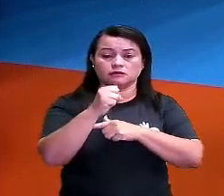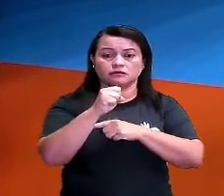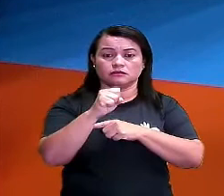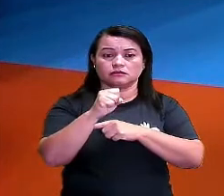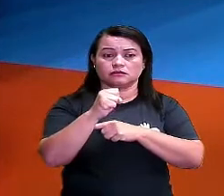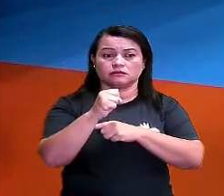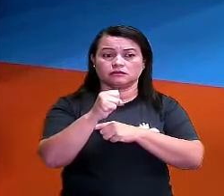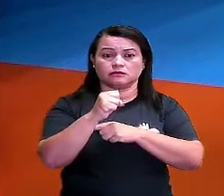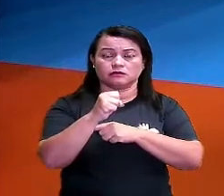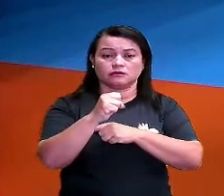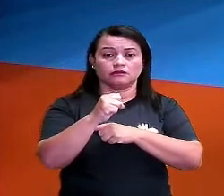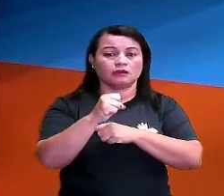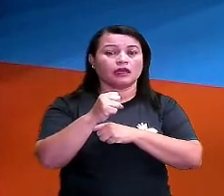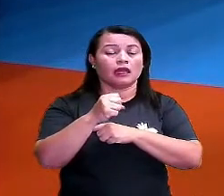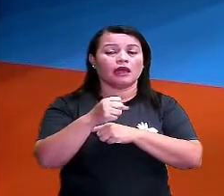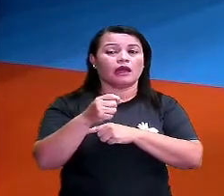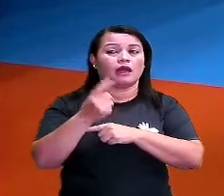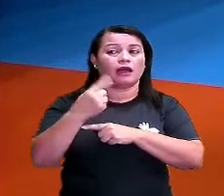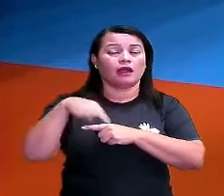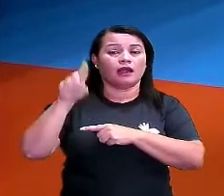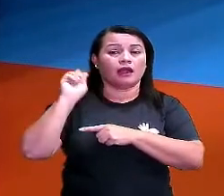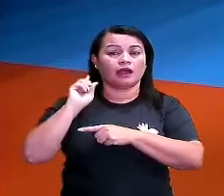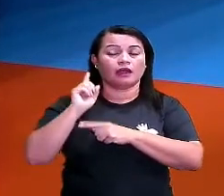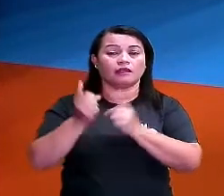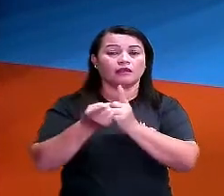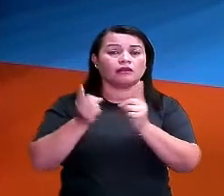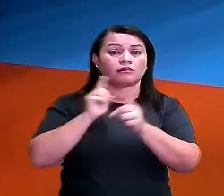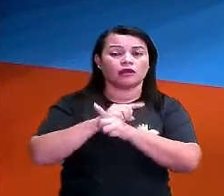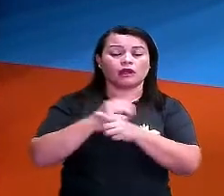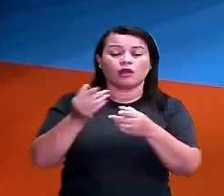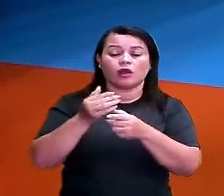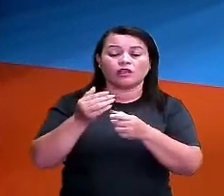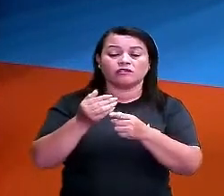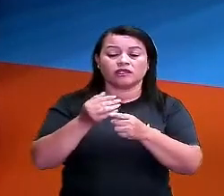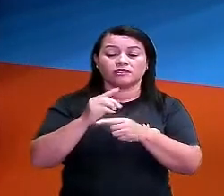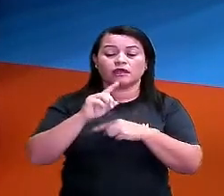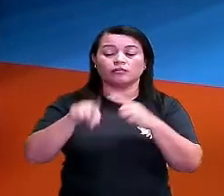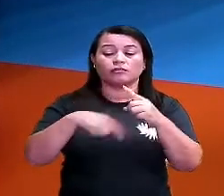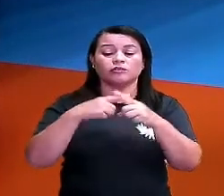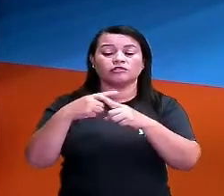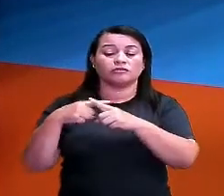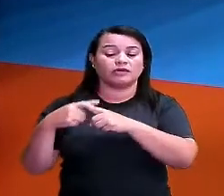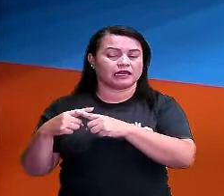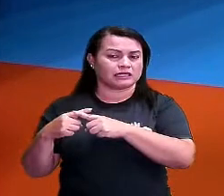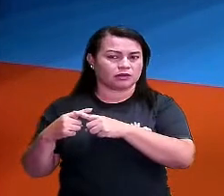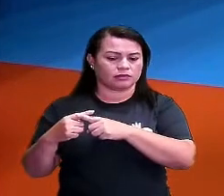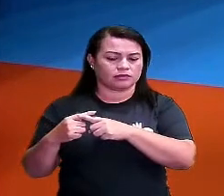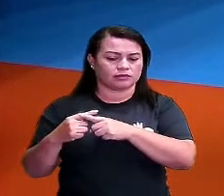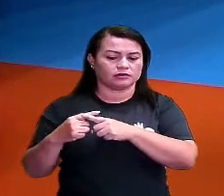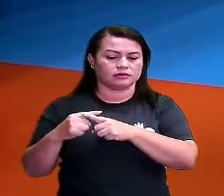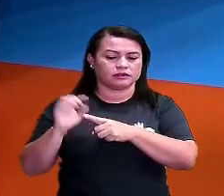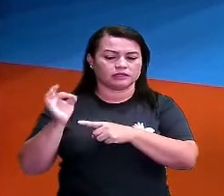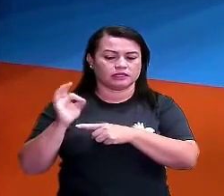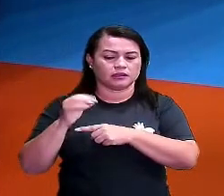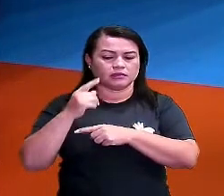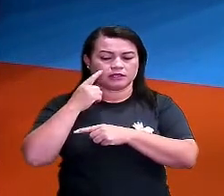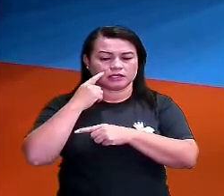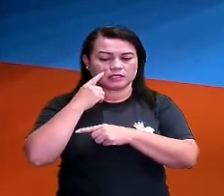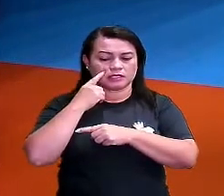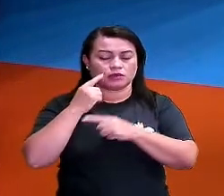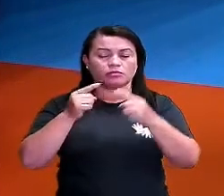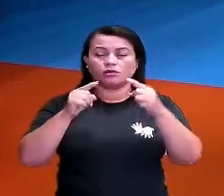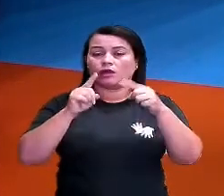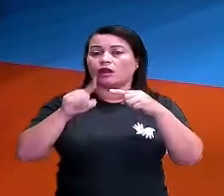dividido... Aqui, ó, lá estaria o quê? Divisão. Aqui a gente vai fazer multiplicação, tá? Lembra lá,